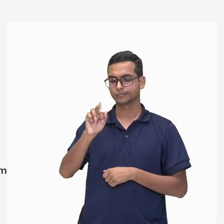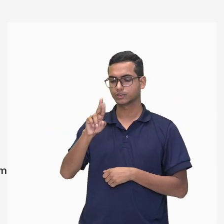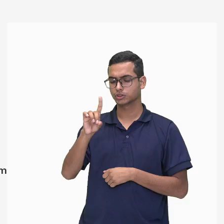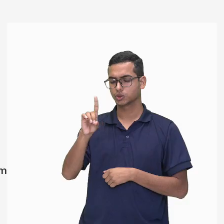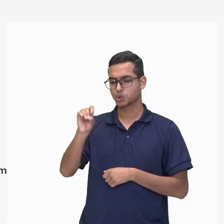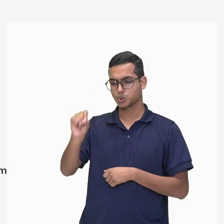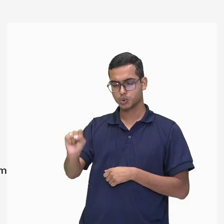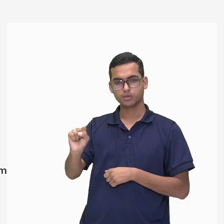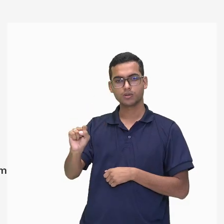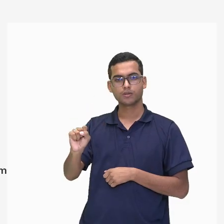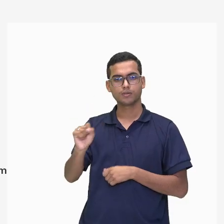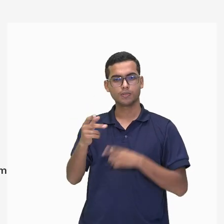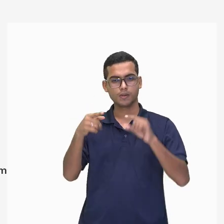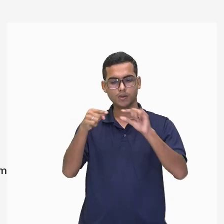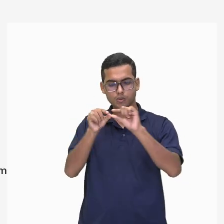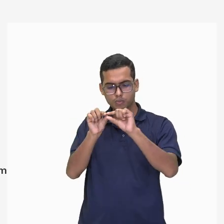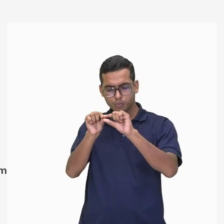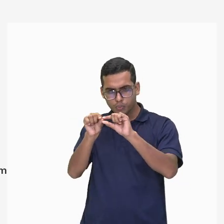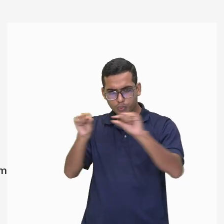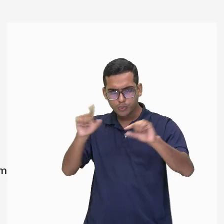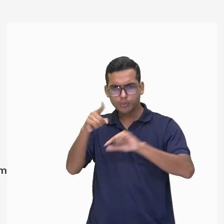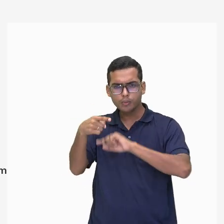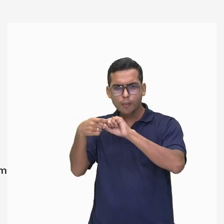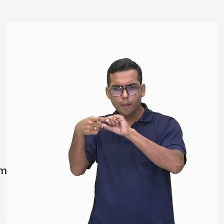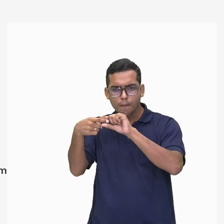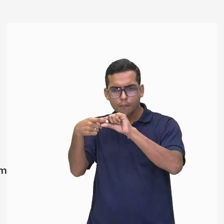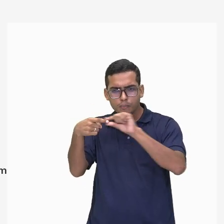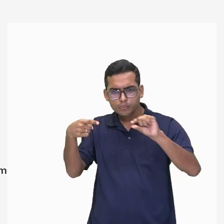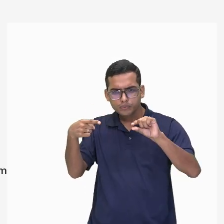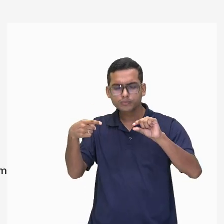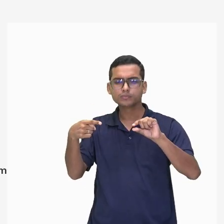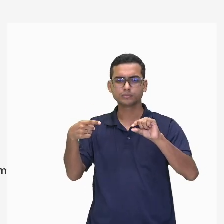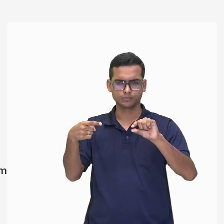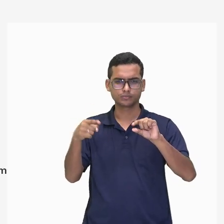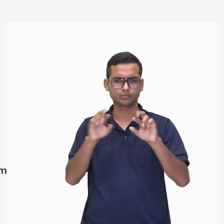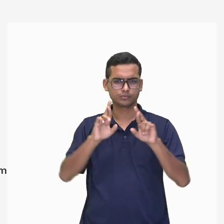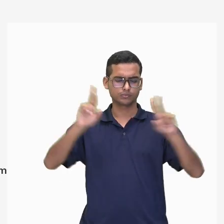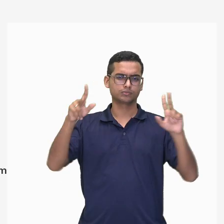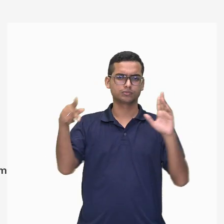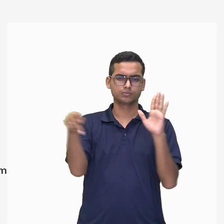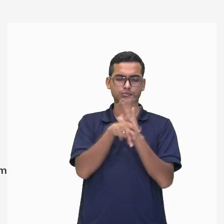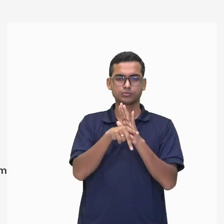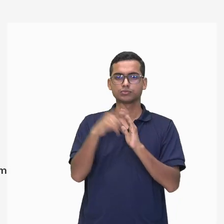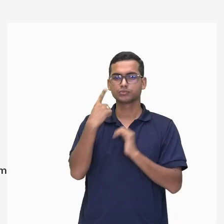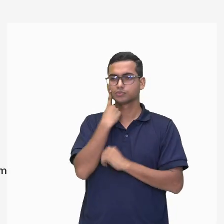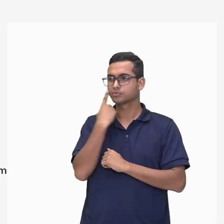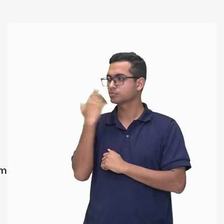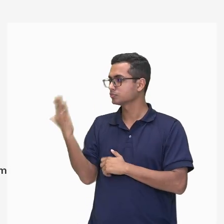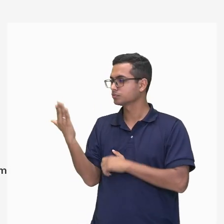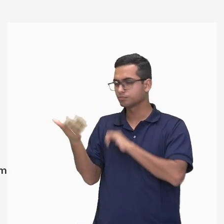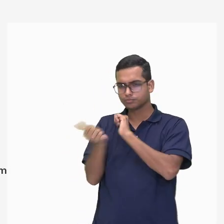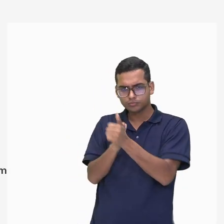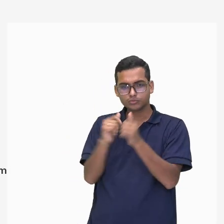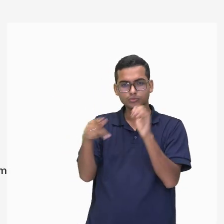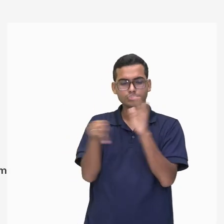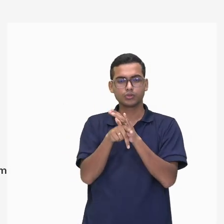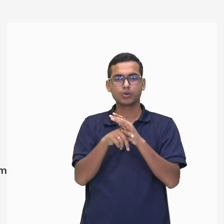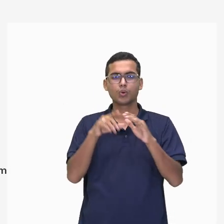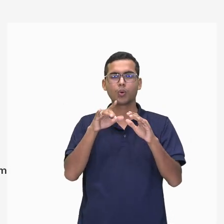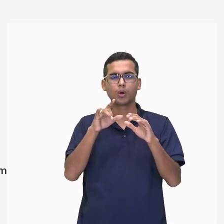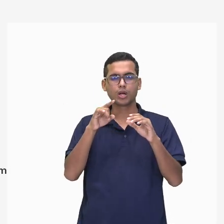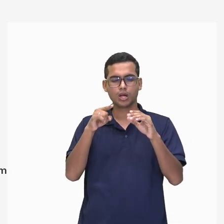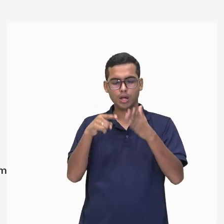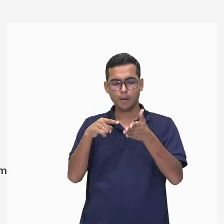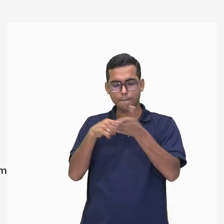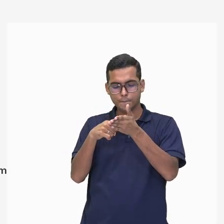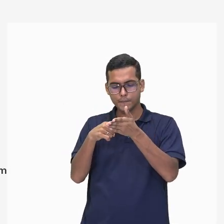pontiagudos, tá bom? Diferente daquele dardo assim, com a ponta meio arredondada, né? Que é para um esporte, um joguinho infantil, aquele lá. Esse